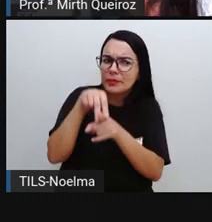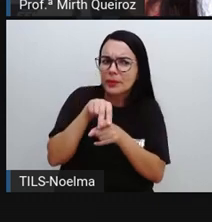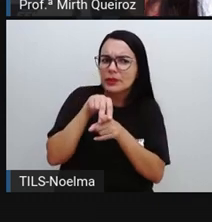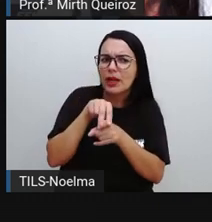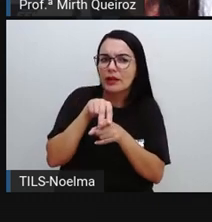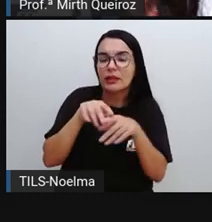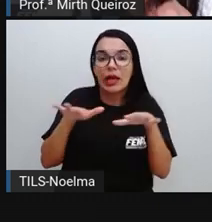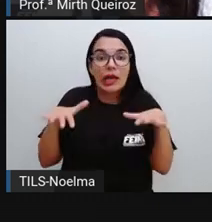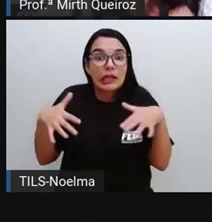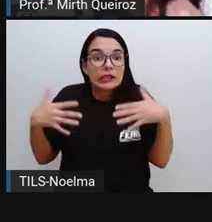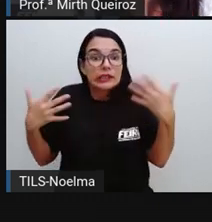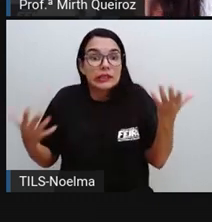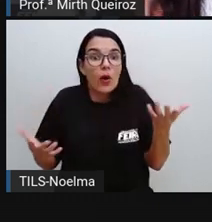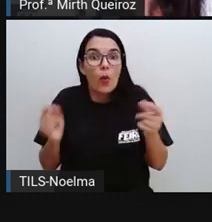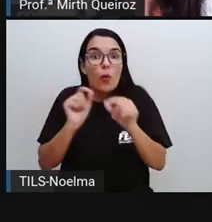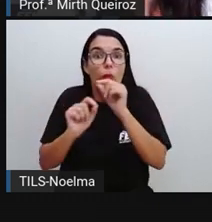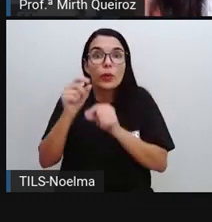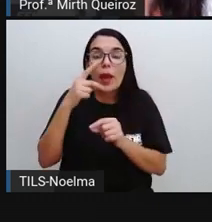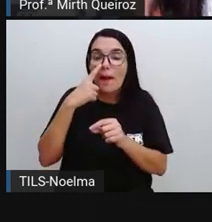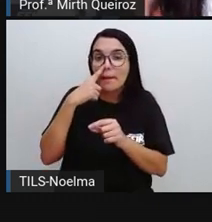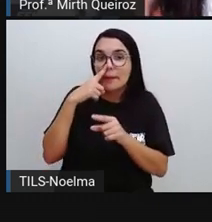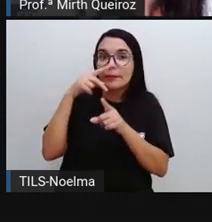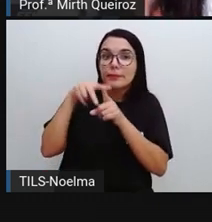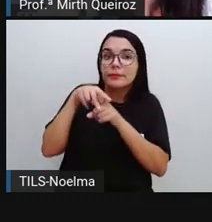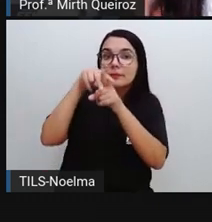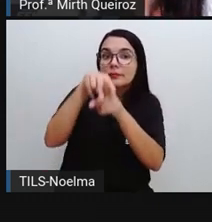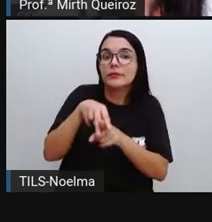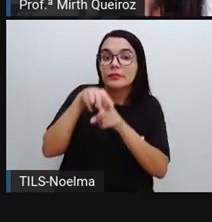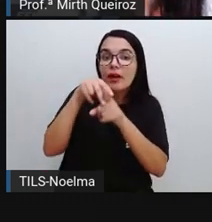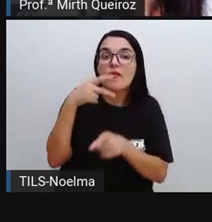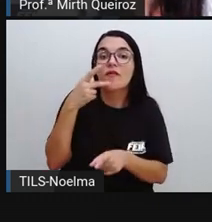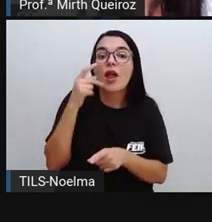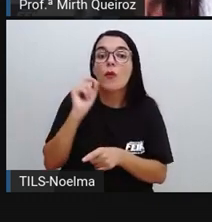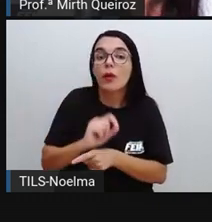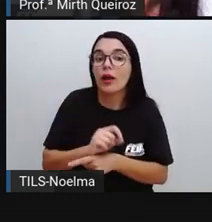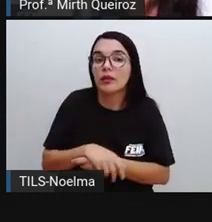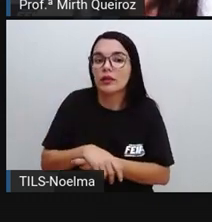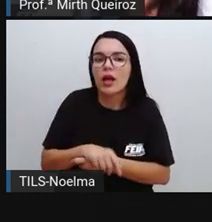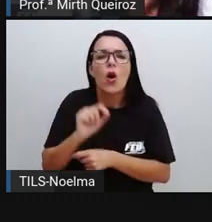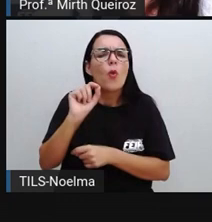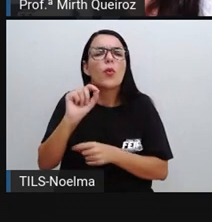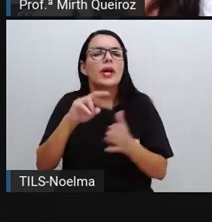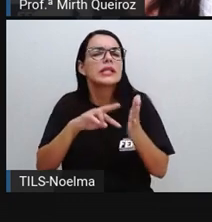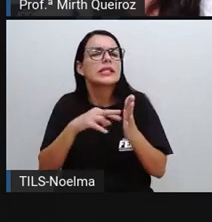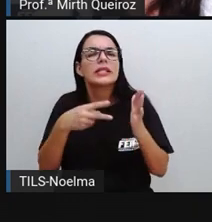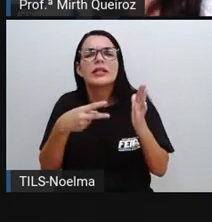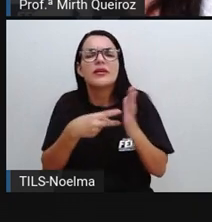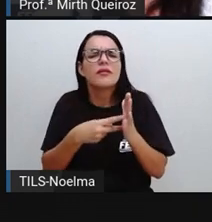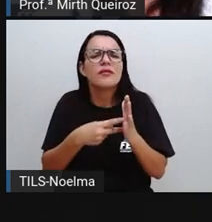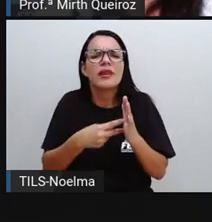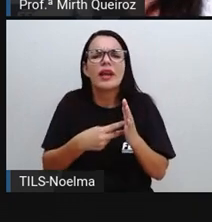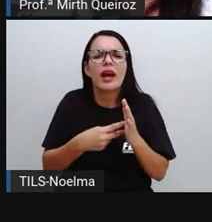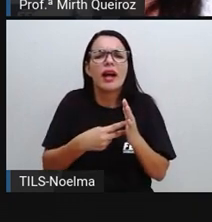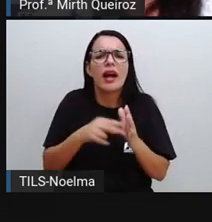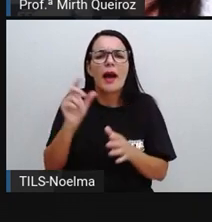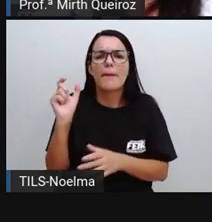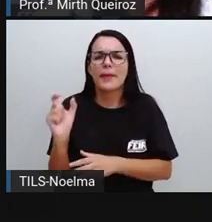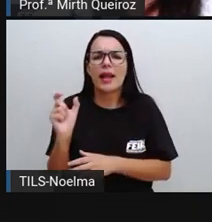Afinal, de que bruxas vai tratar esse texto? E o que significa incompreendidas?